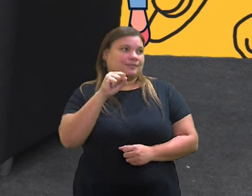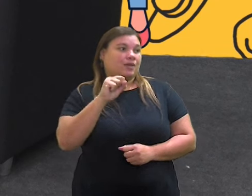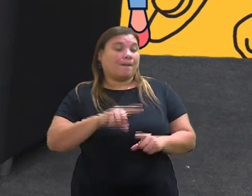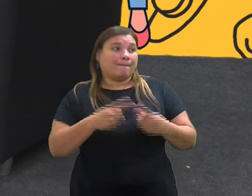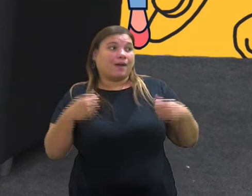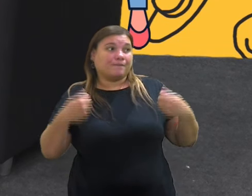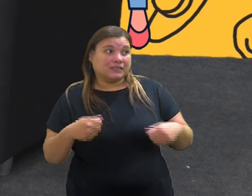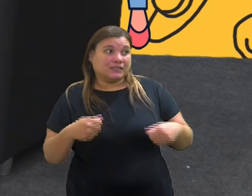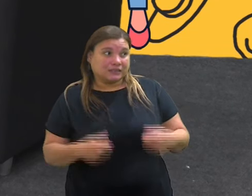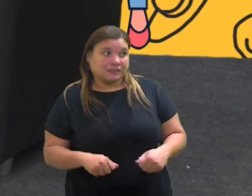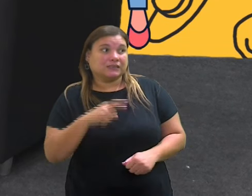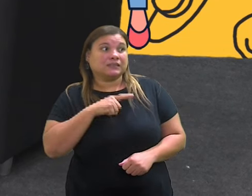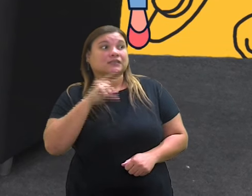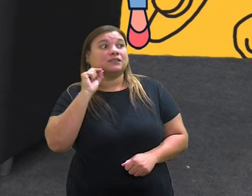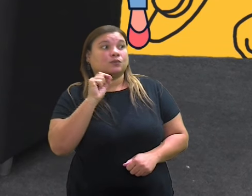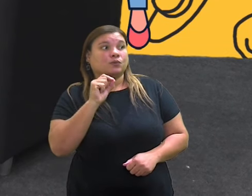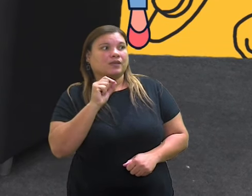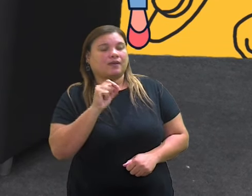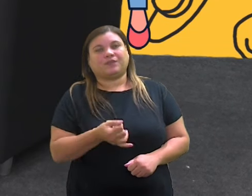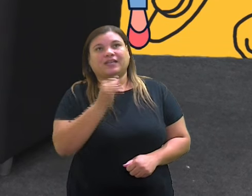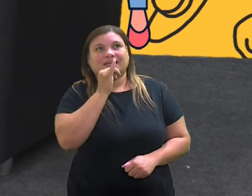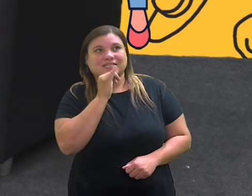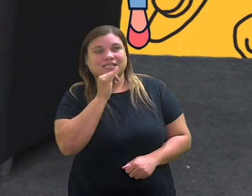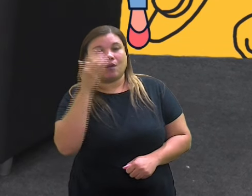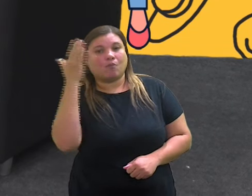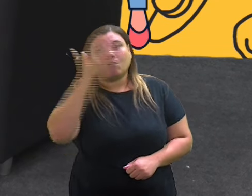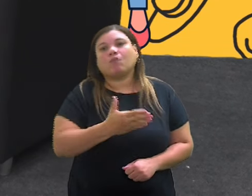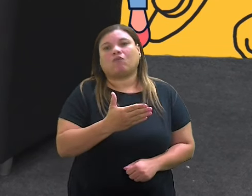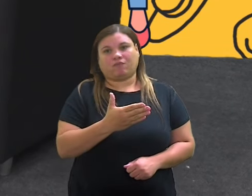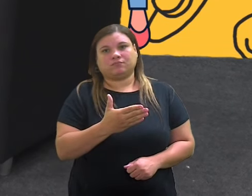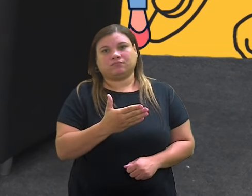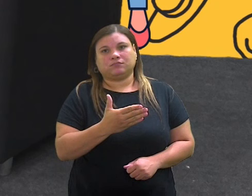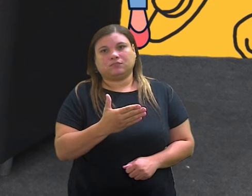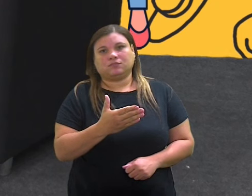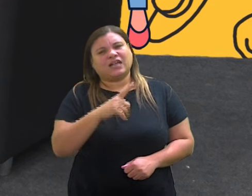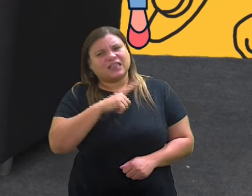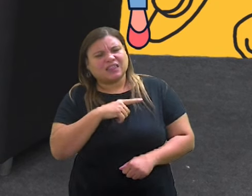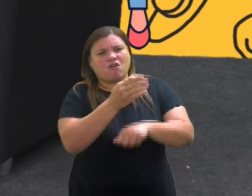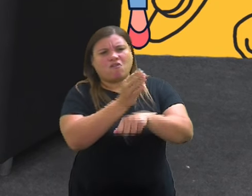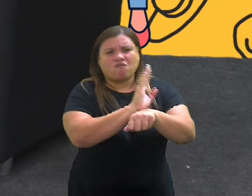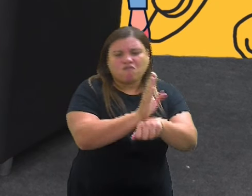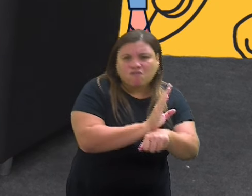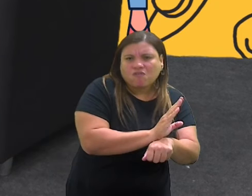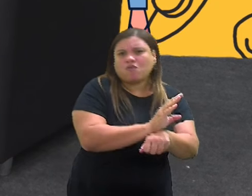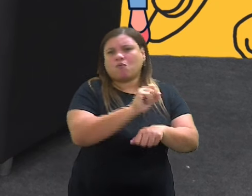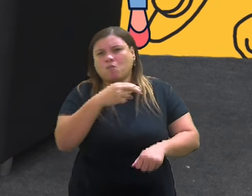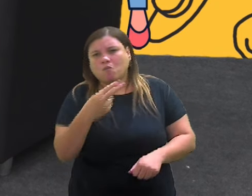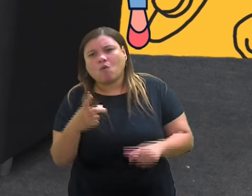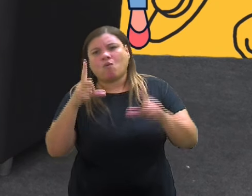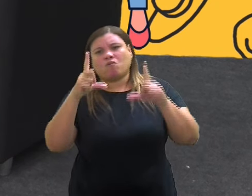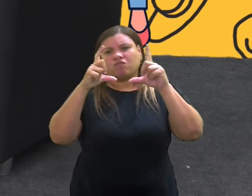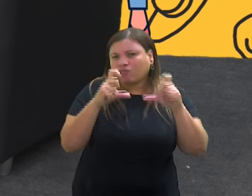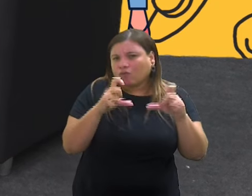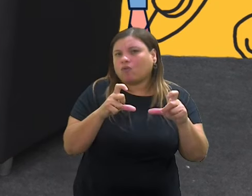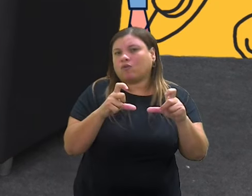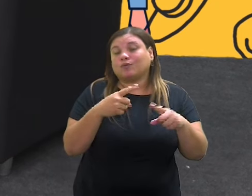provas. Precisa ter vídeos, fotos daquela pessoa cometendo o maus tratos. E aí, o ideal é ligar tanto